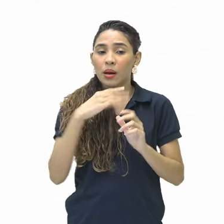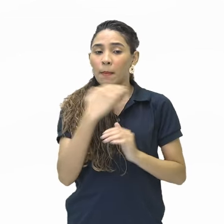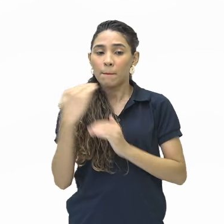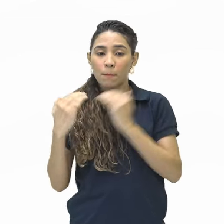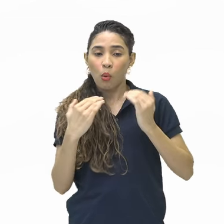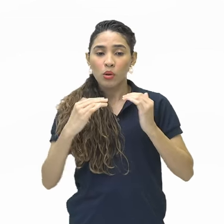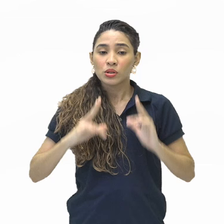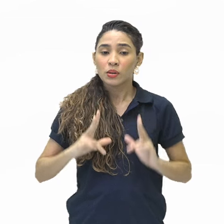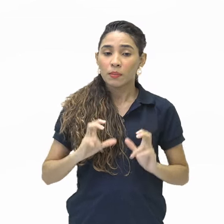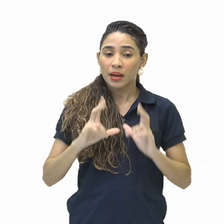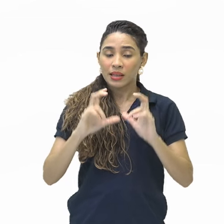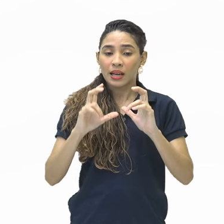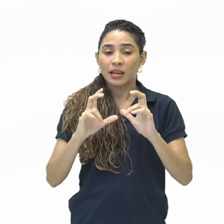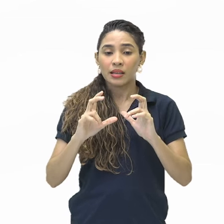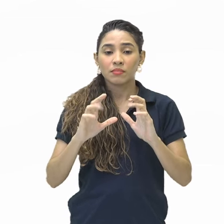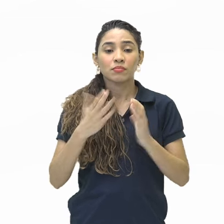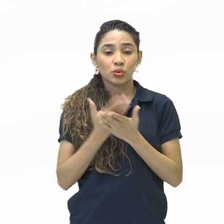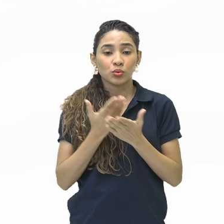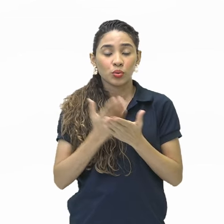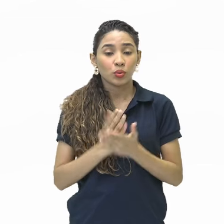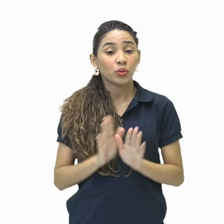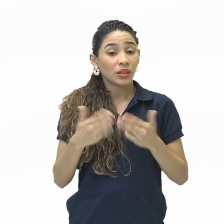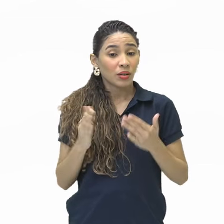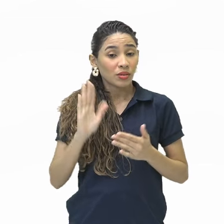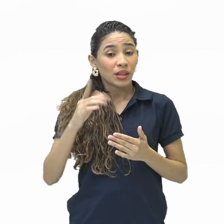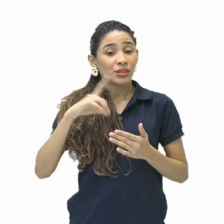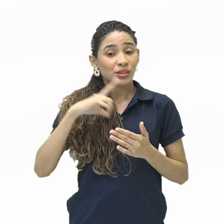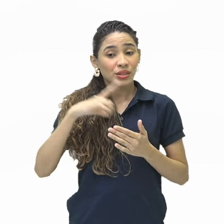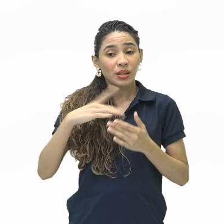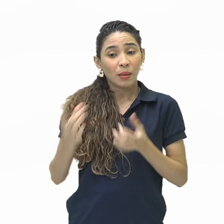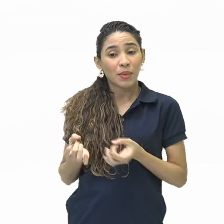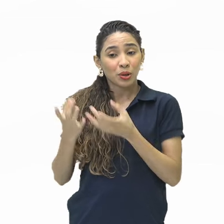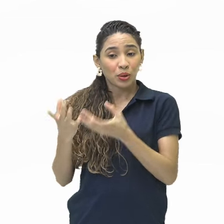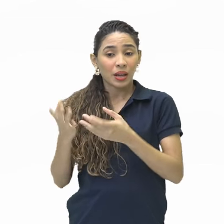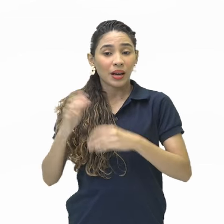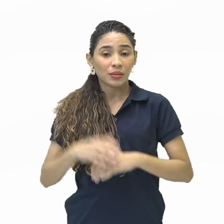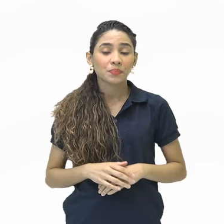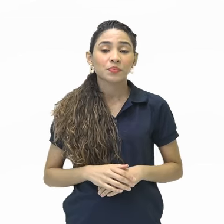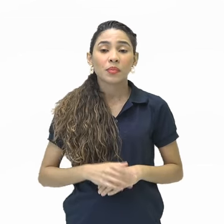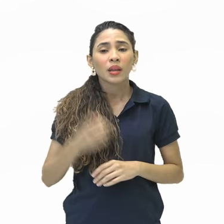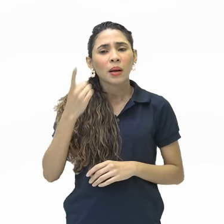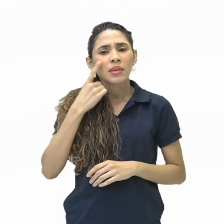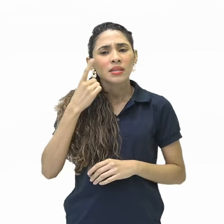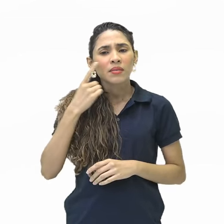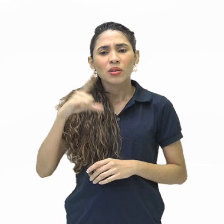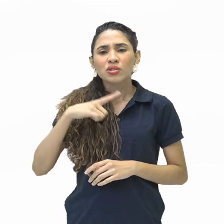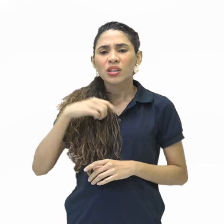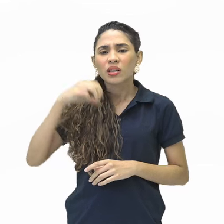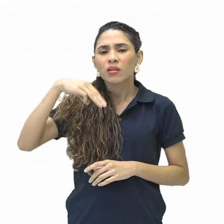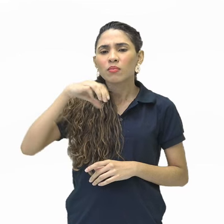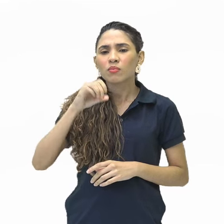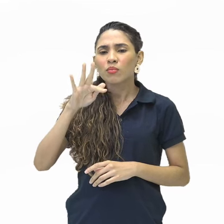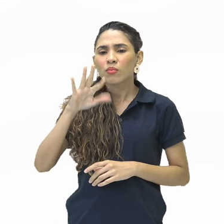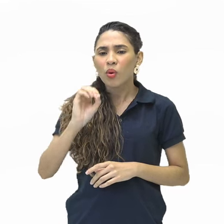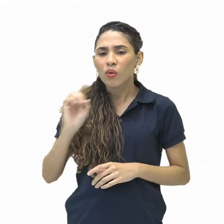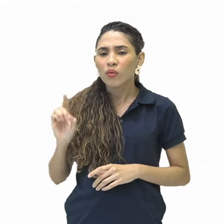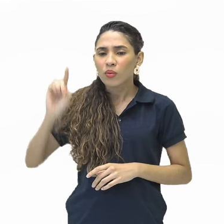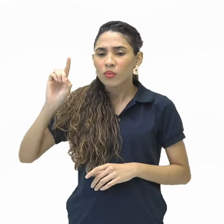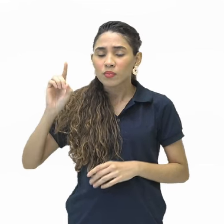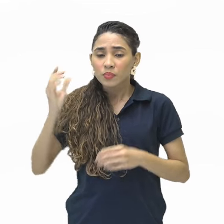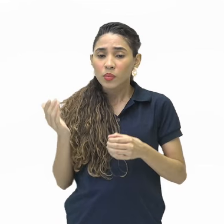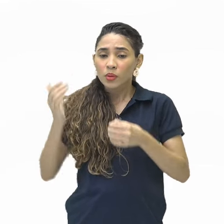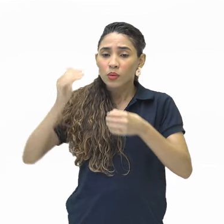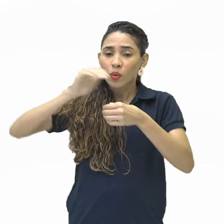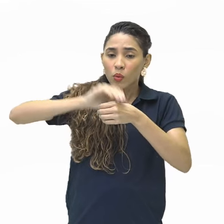das bactérias. Então, ele já tinha abandonado aí, ele observou que tinha esse mofo, e esse mofo ele cobriu